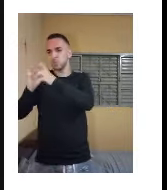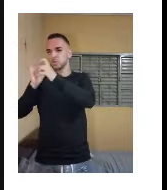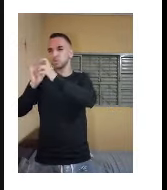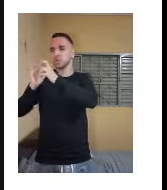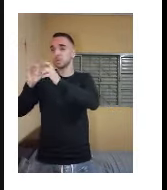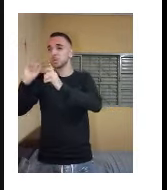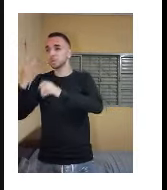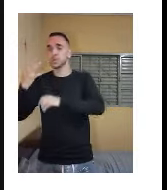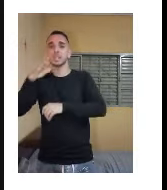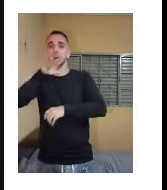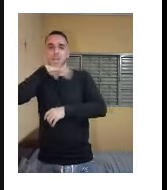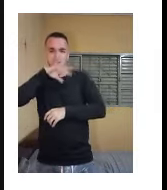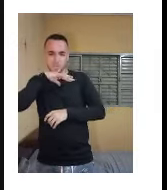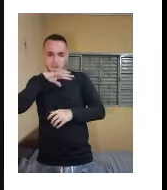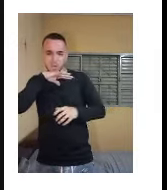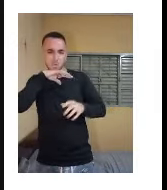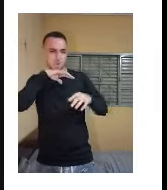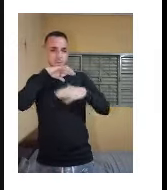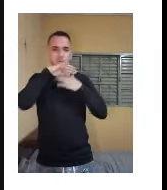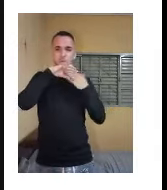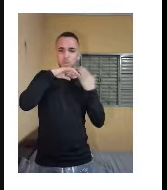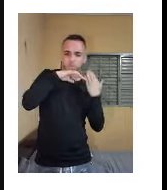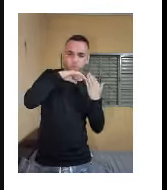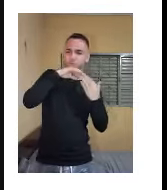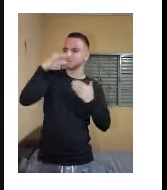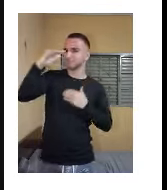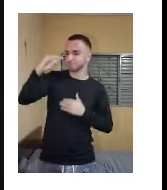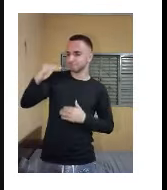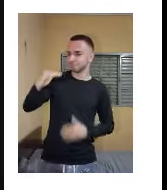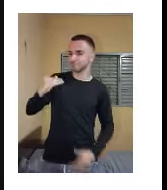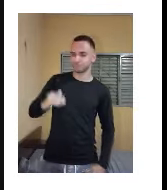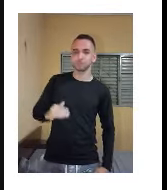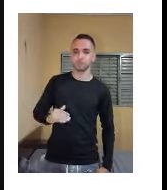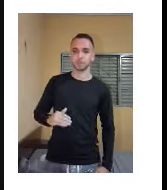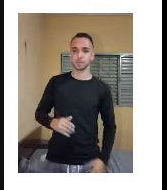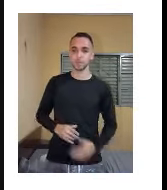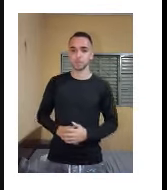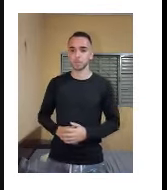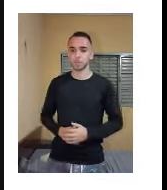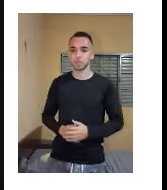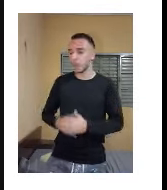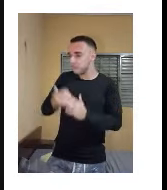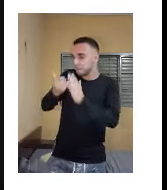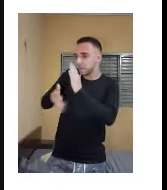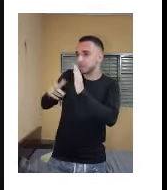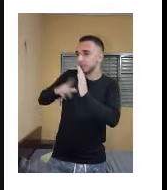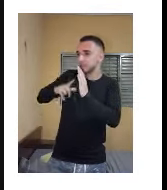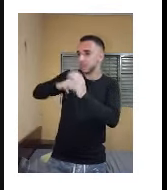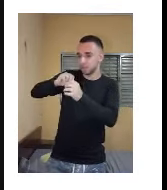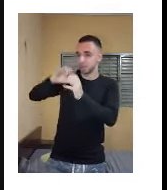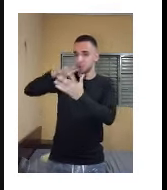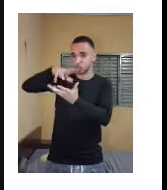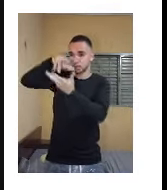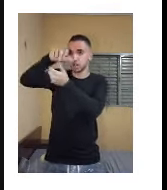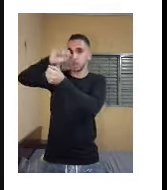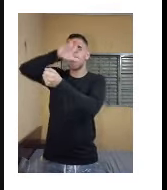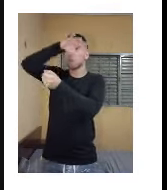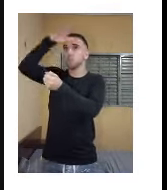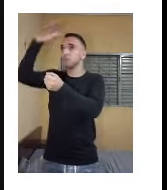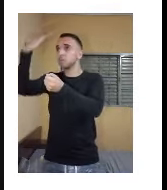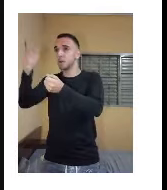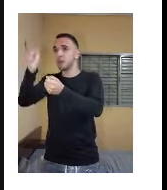extinção, derretimento das geleiras, fome, escassez hídrica, perdas no próprio ecossistema, o impacto no nosso modo